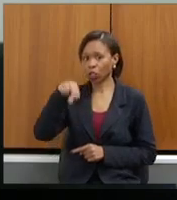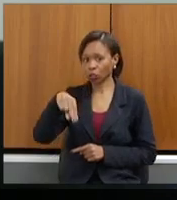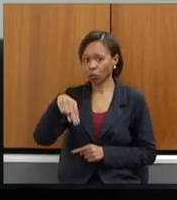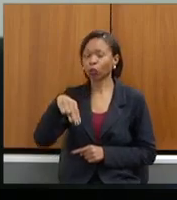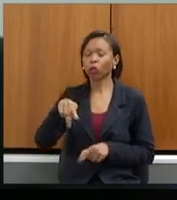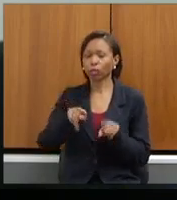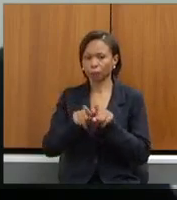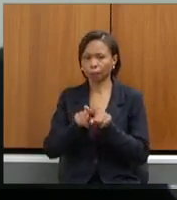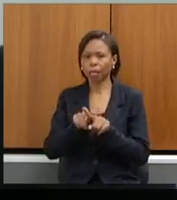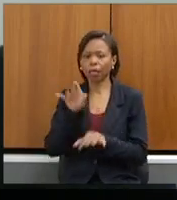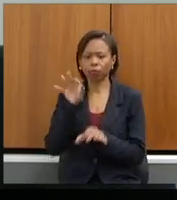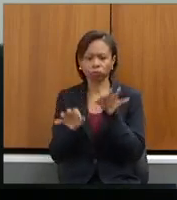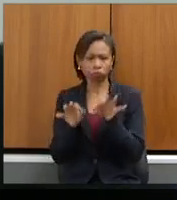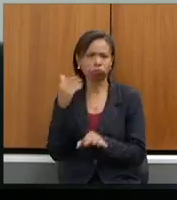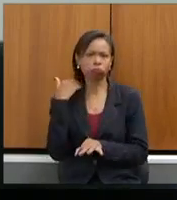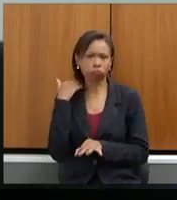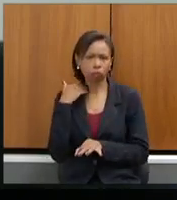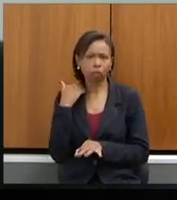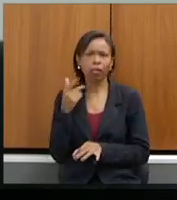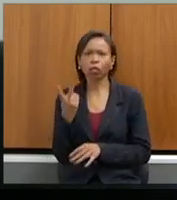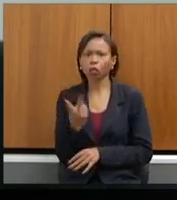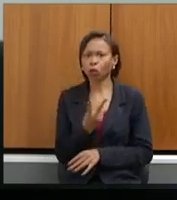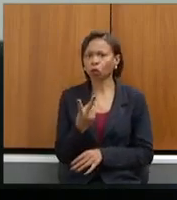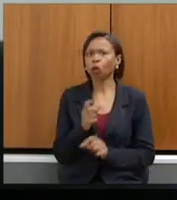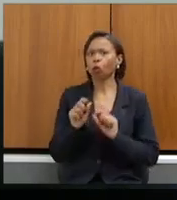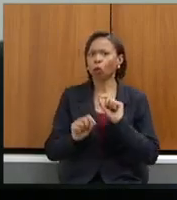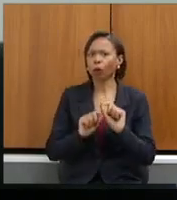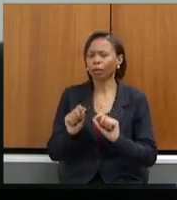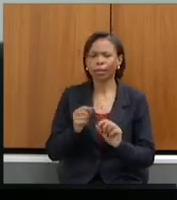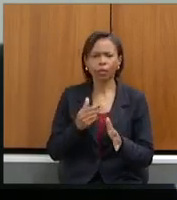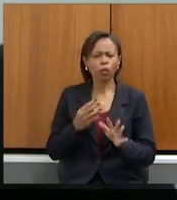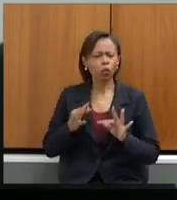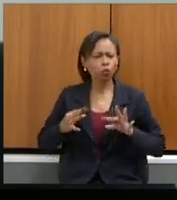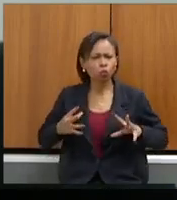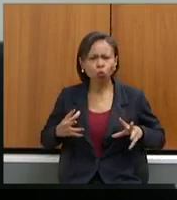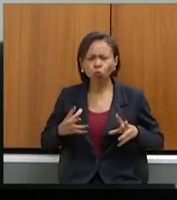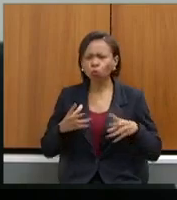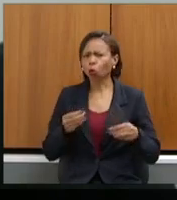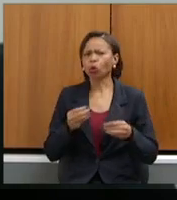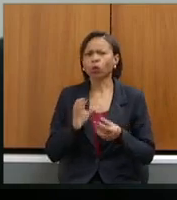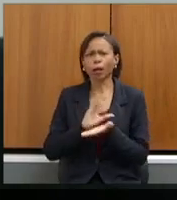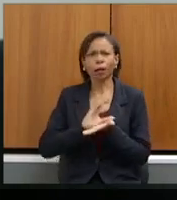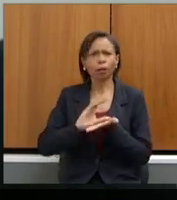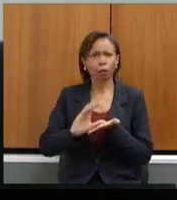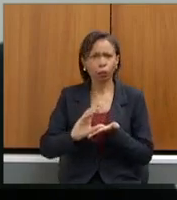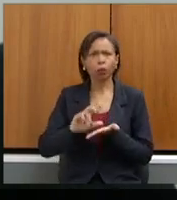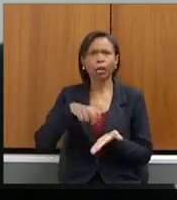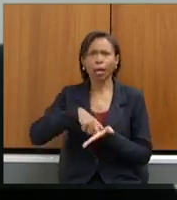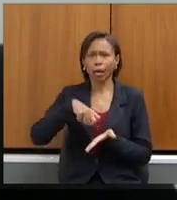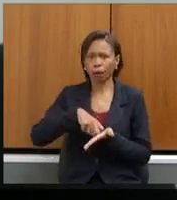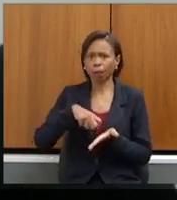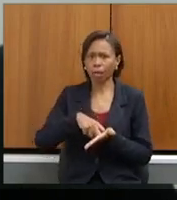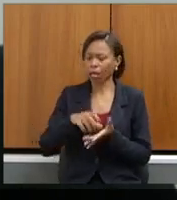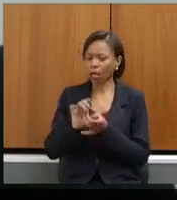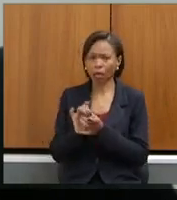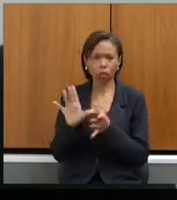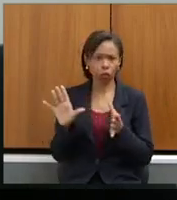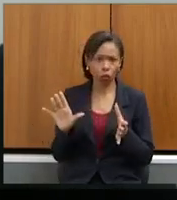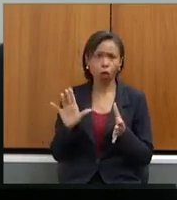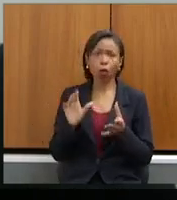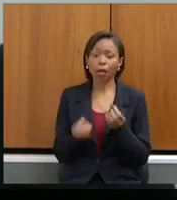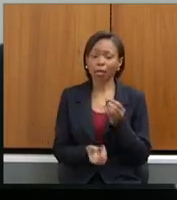destinou todos os recursos das penas pecuniárias para instalação de laboratório impressão hoje